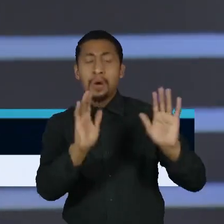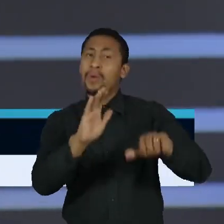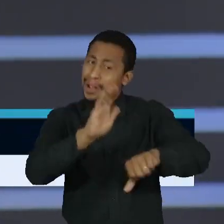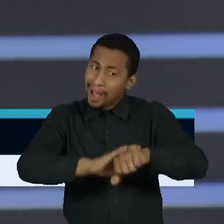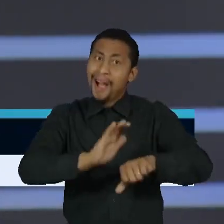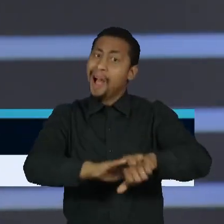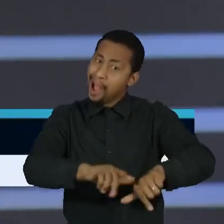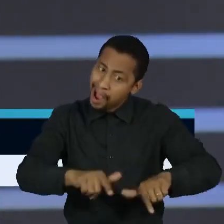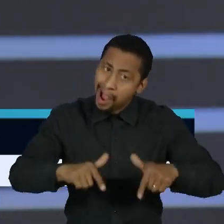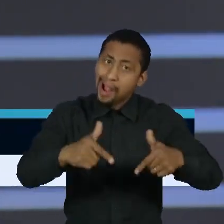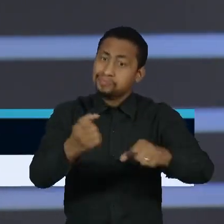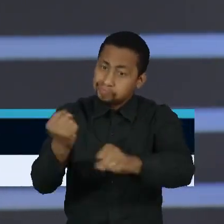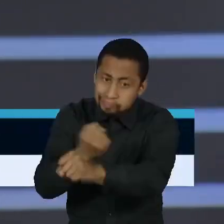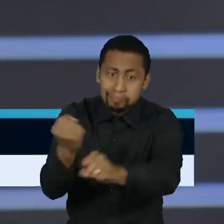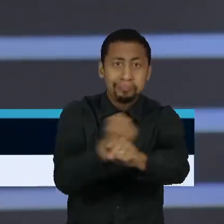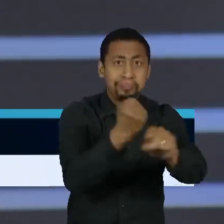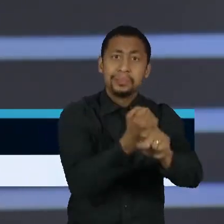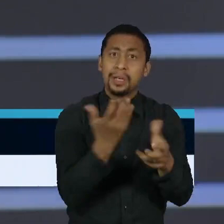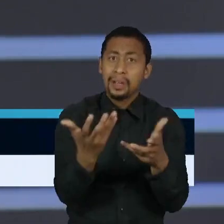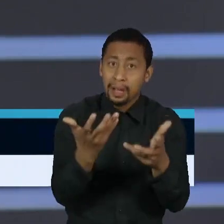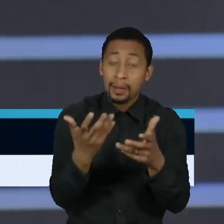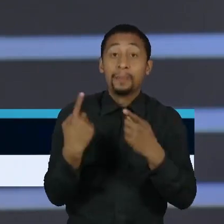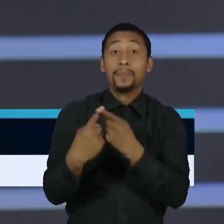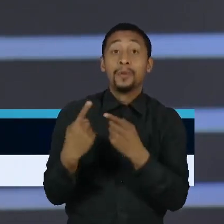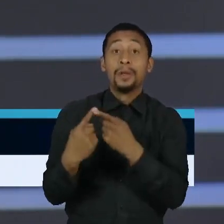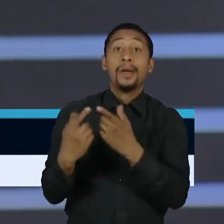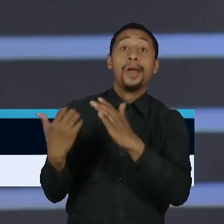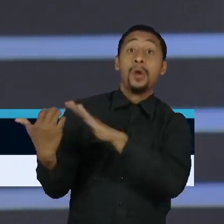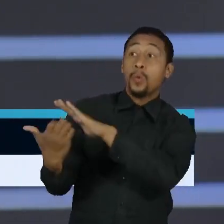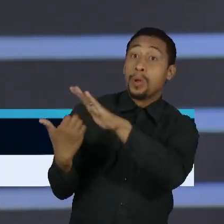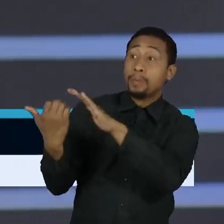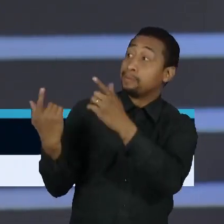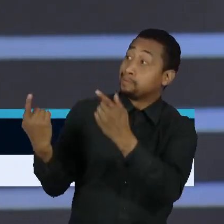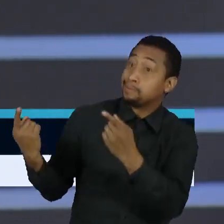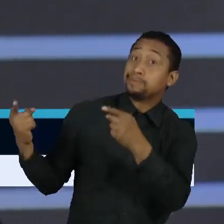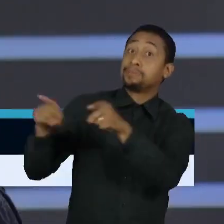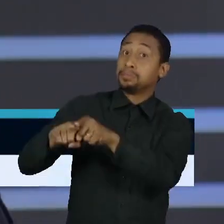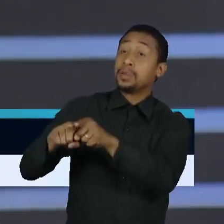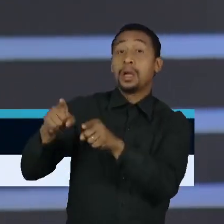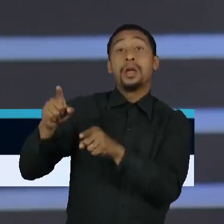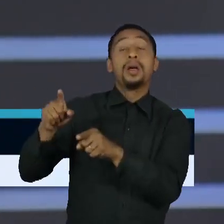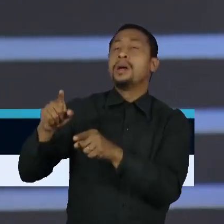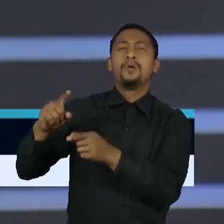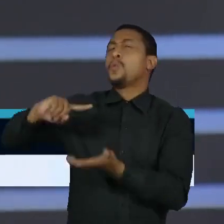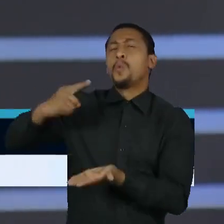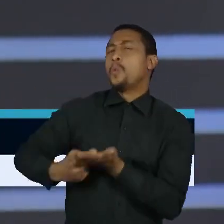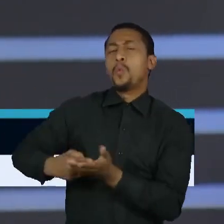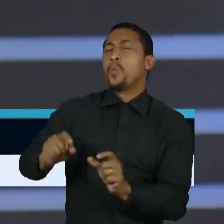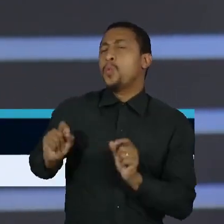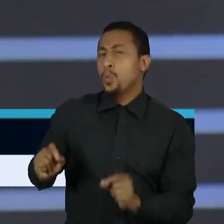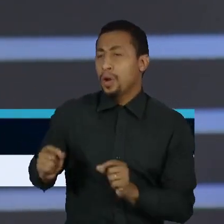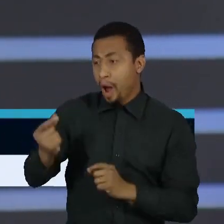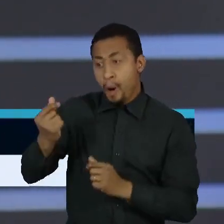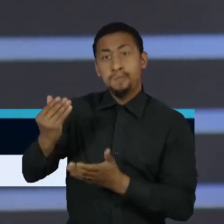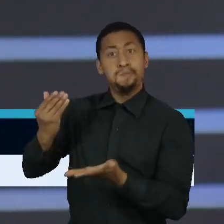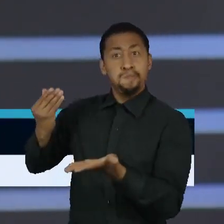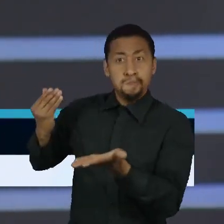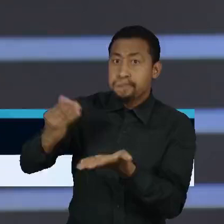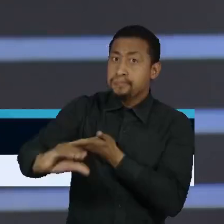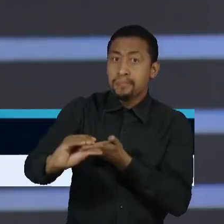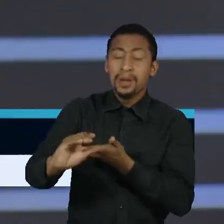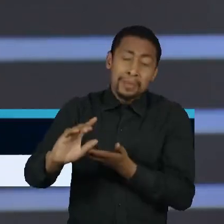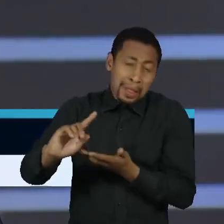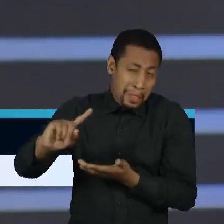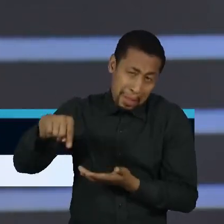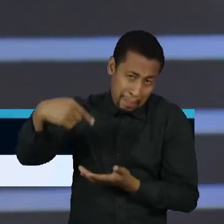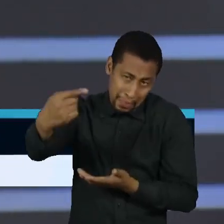que ganha tem que se comprometer, como está na modelagem atual, é com o investimento. Não é? Ele não tem... que depois o Estado vai ganhar com o serviço, com